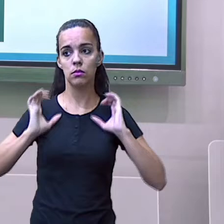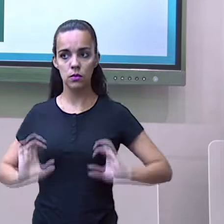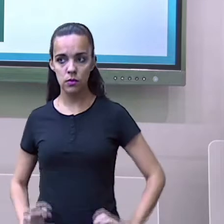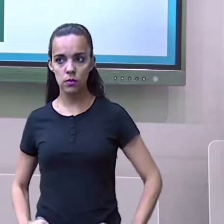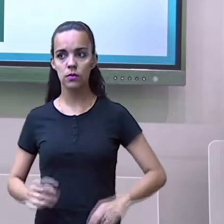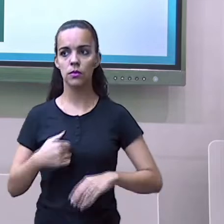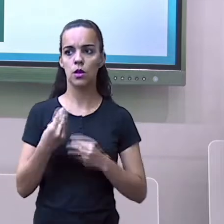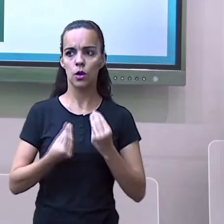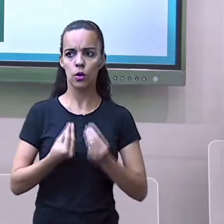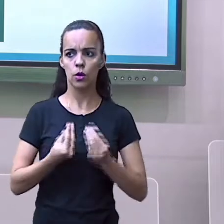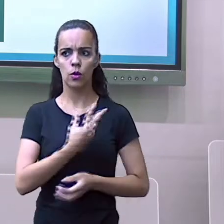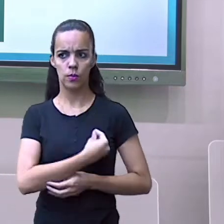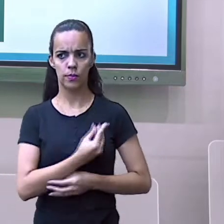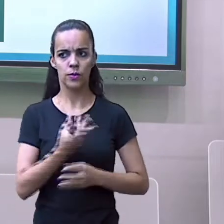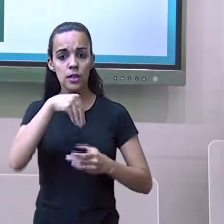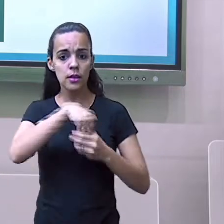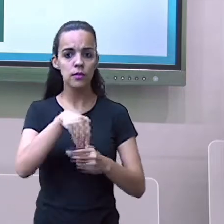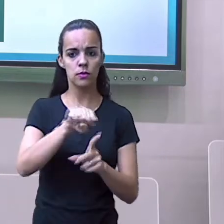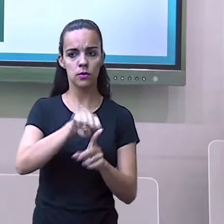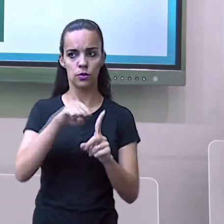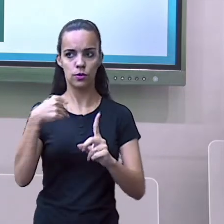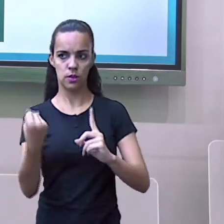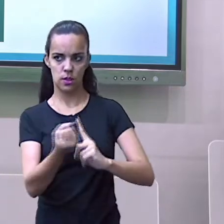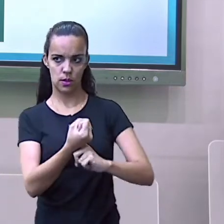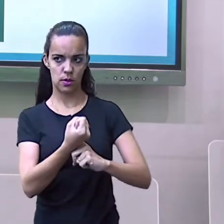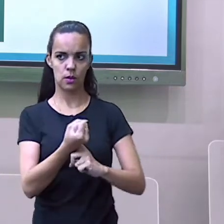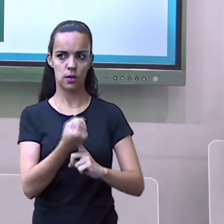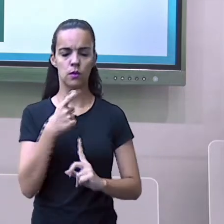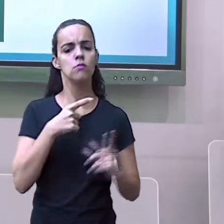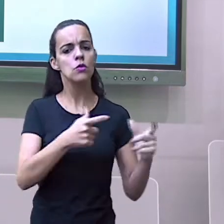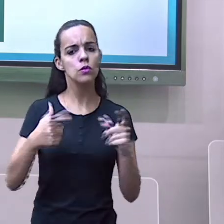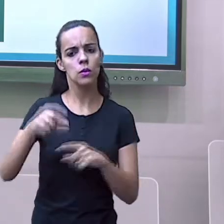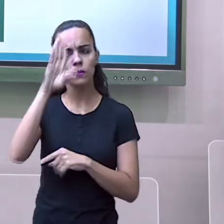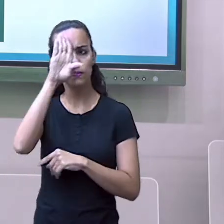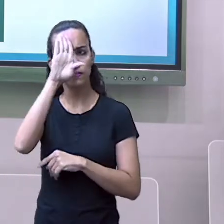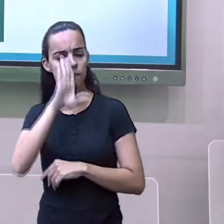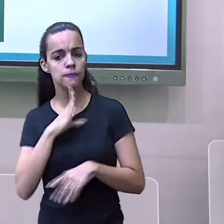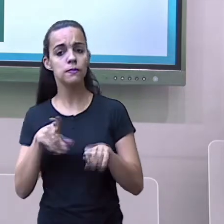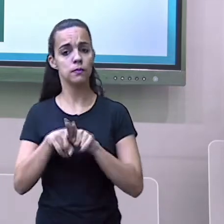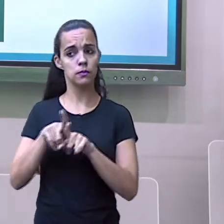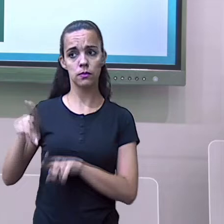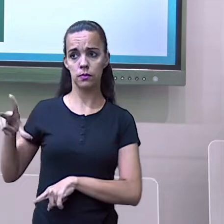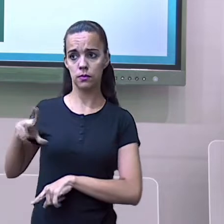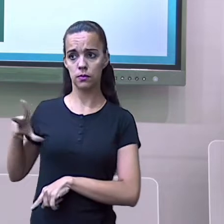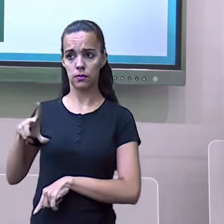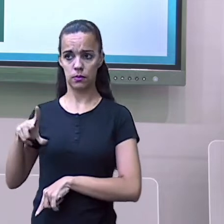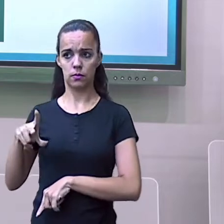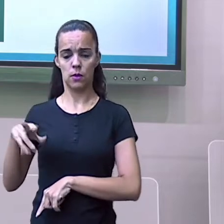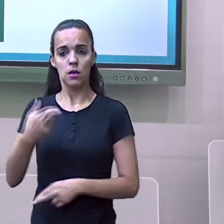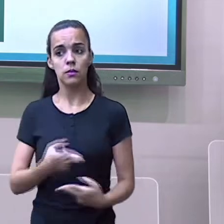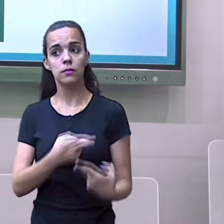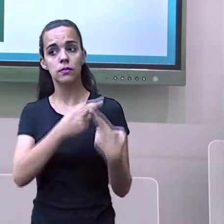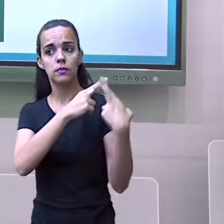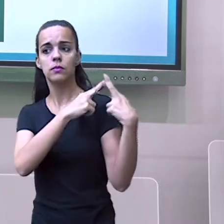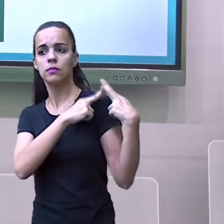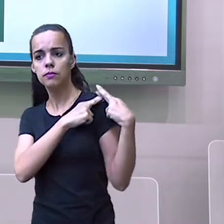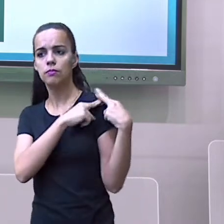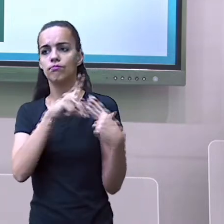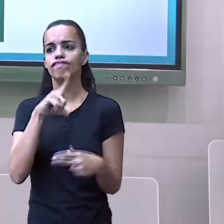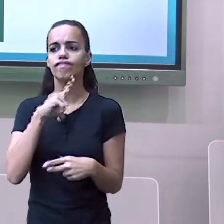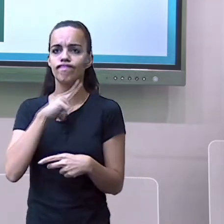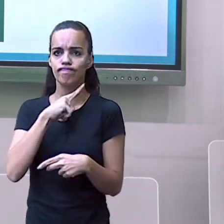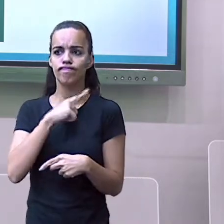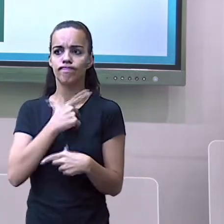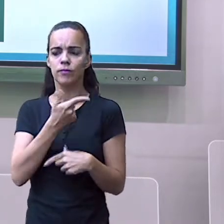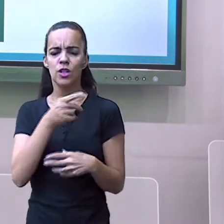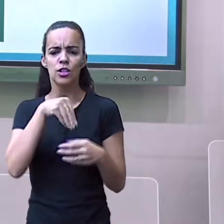podemos conviver bem em sociedade, os locais públicos e privados, a responsabilidade que temos com os